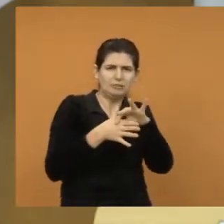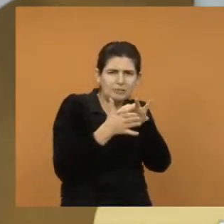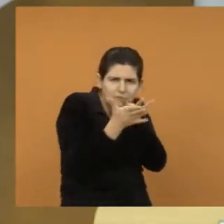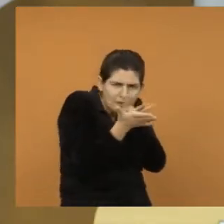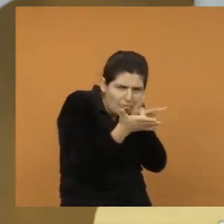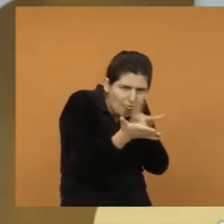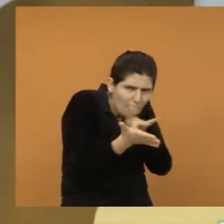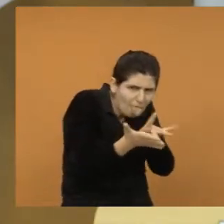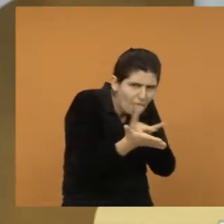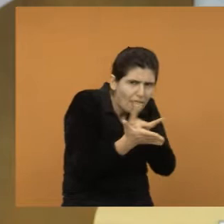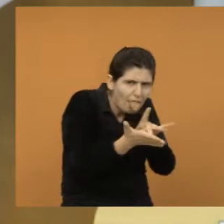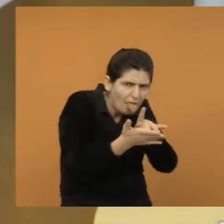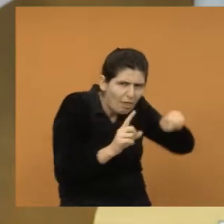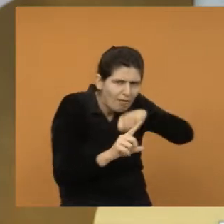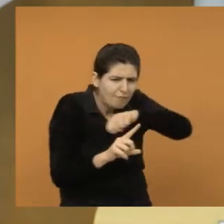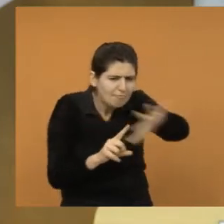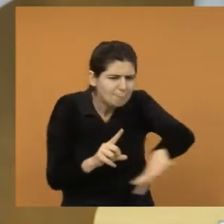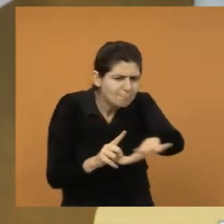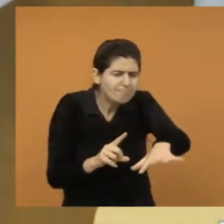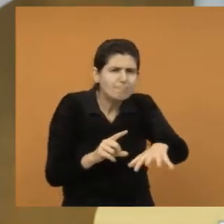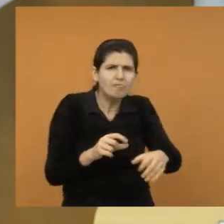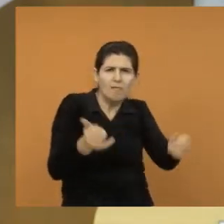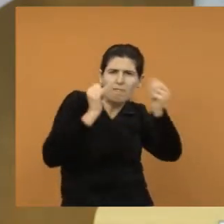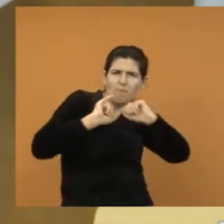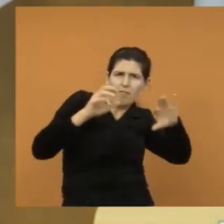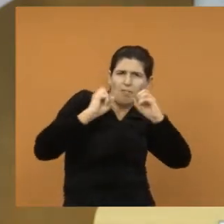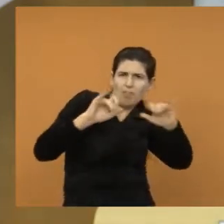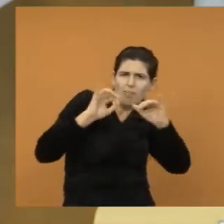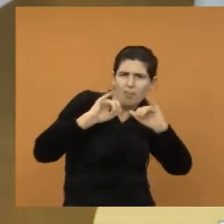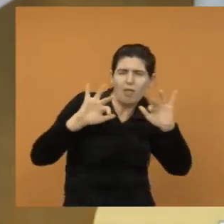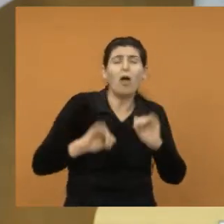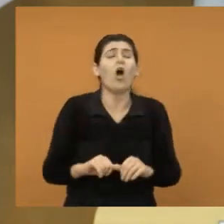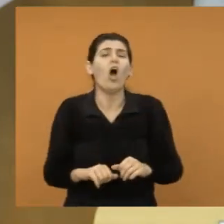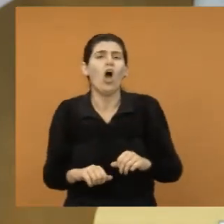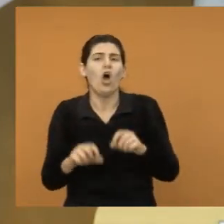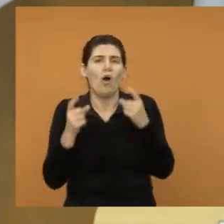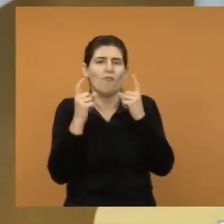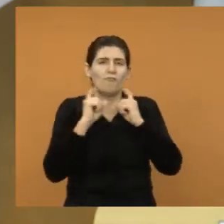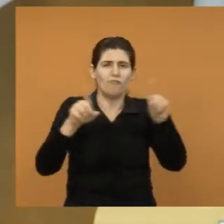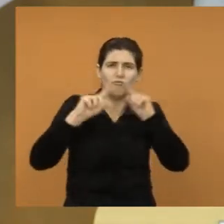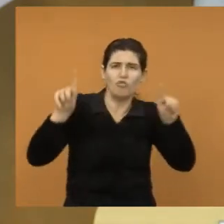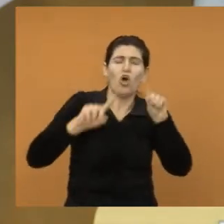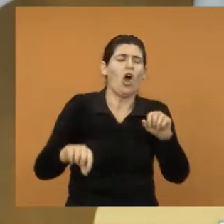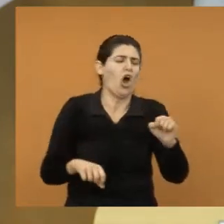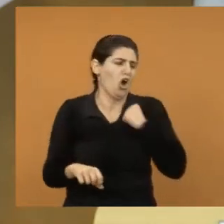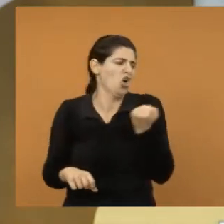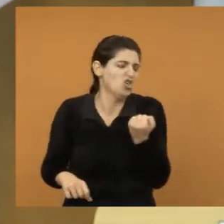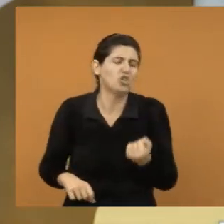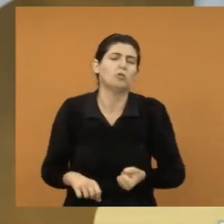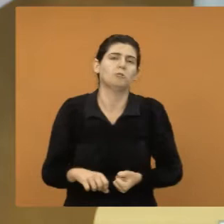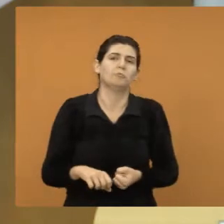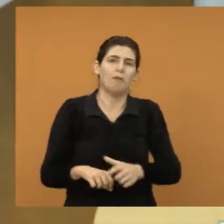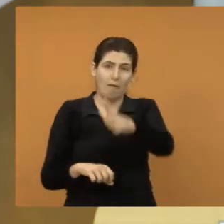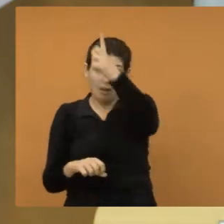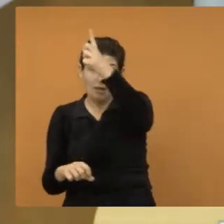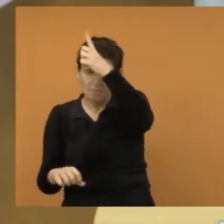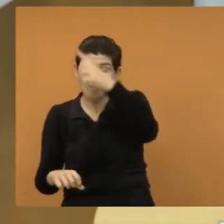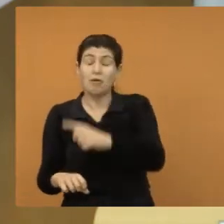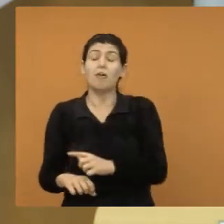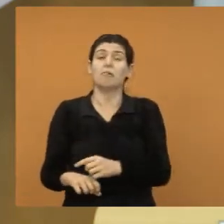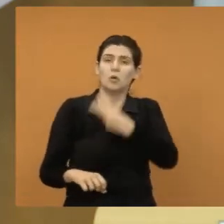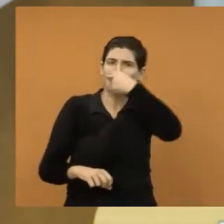sociedades, distribuindo ódio, a gente sabe no que deu. Hitler na Alemanha, Mussolini na